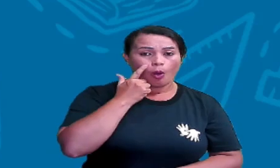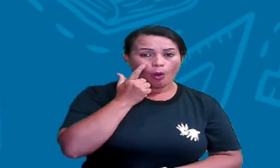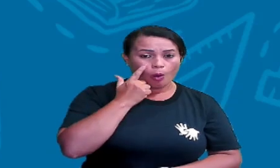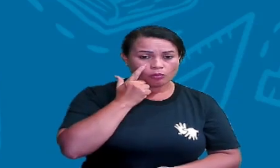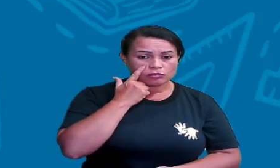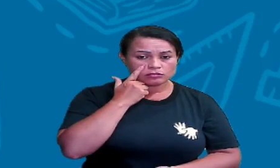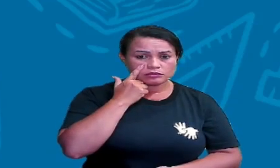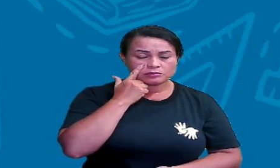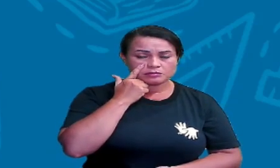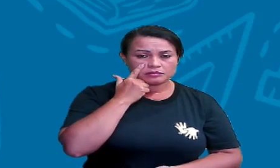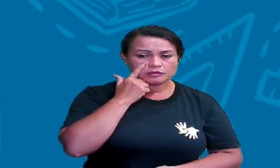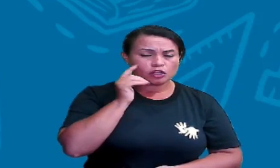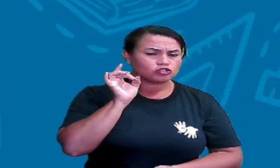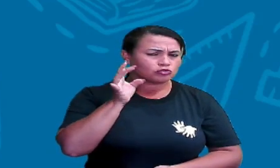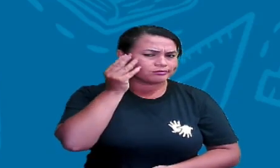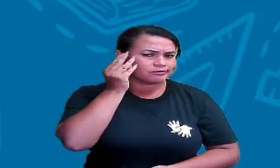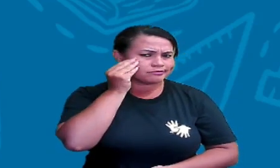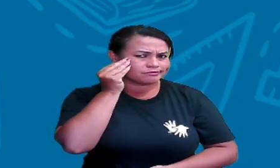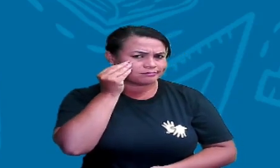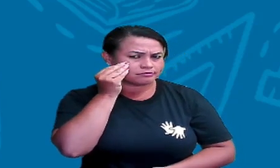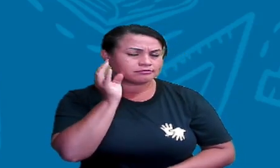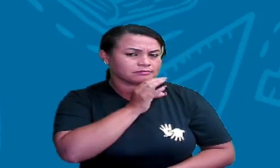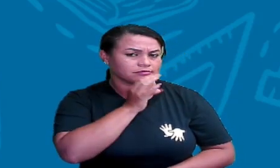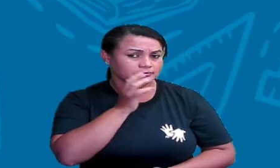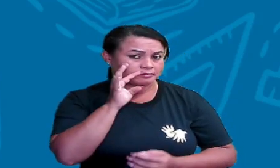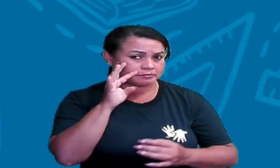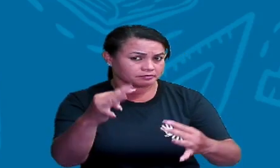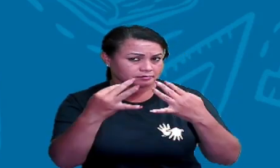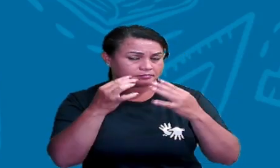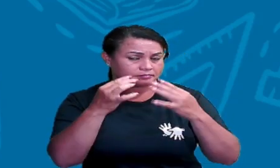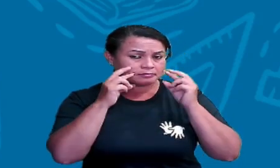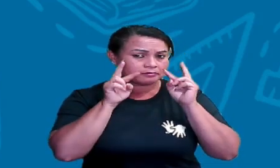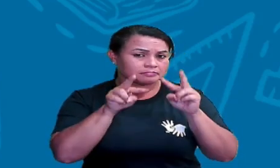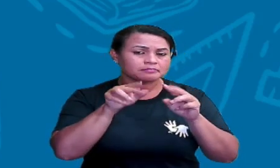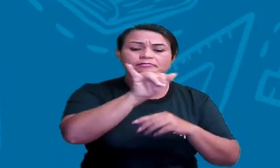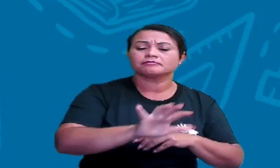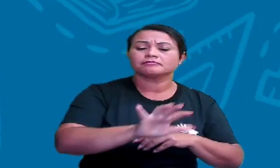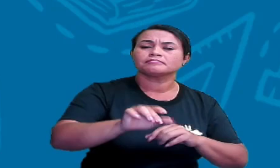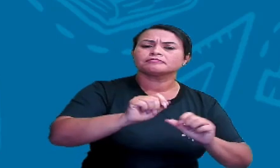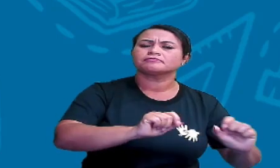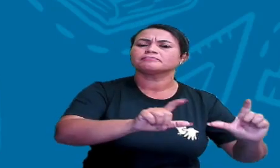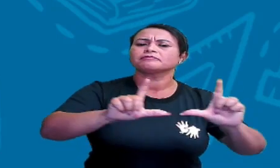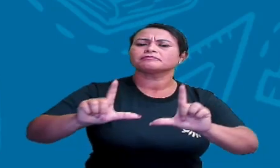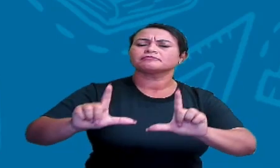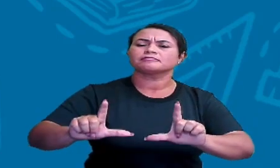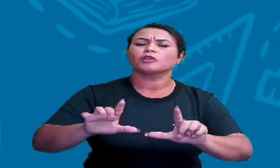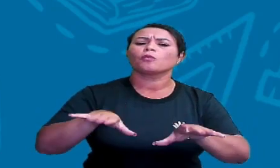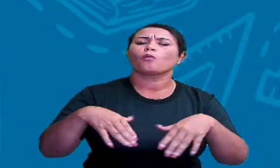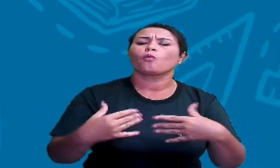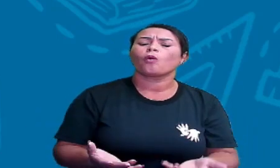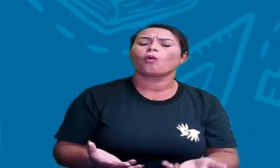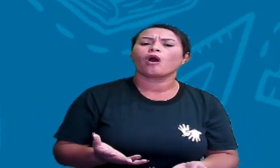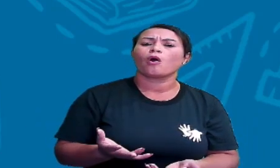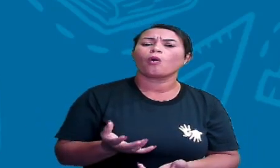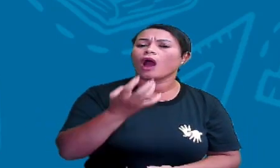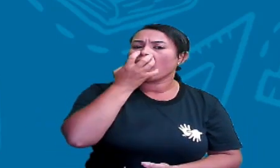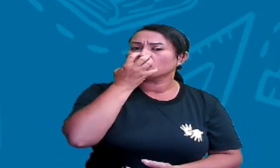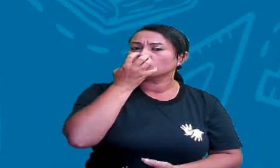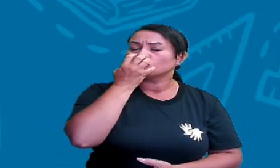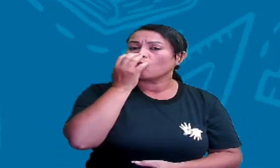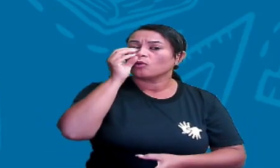Vou só fazer um testezinho aqui rapidinho. Preste atenção na imagem, só para a gente ver. Qual cachorro está dentro